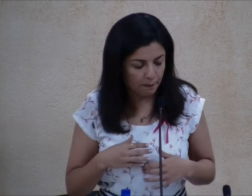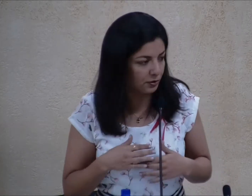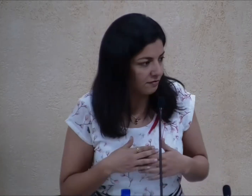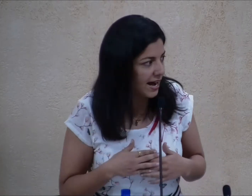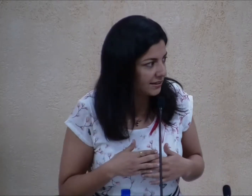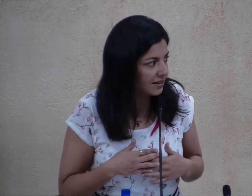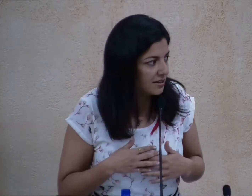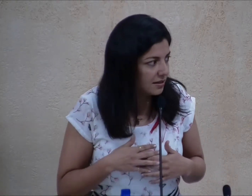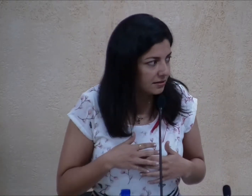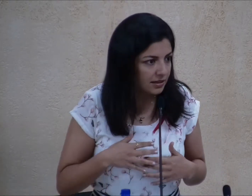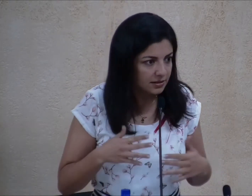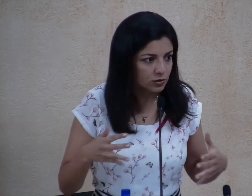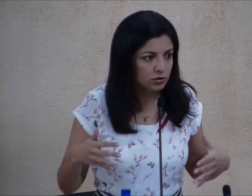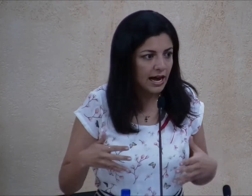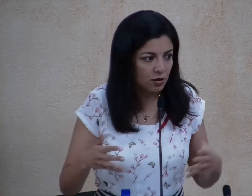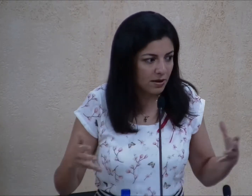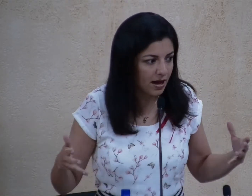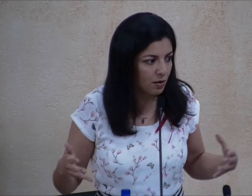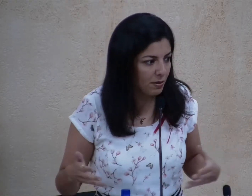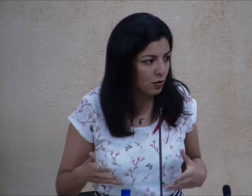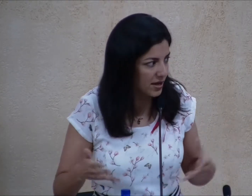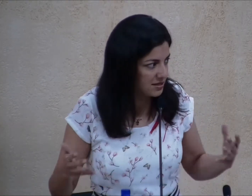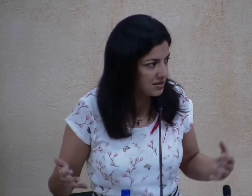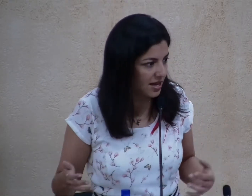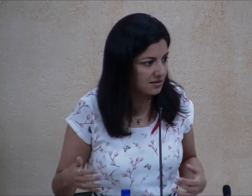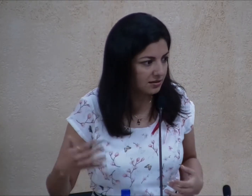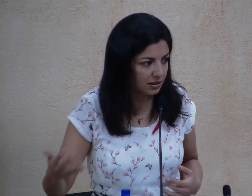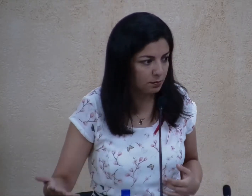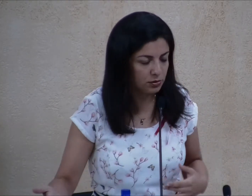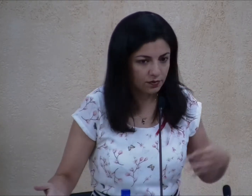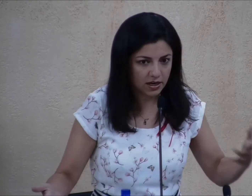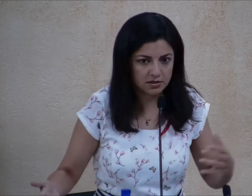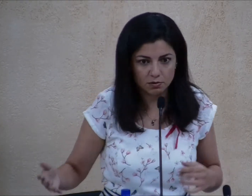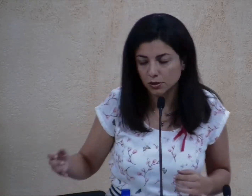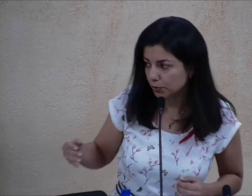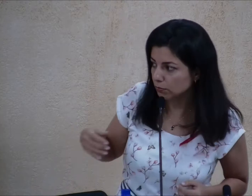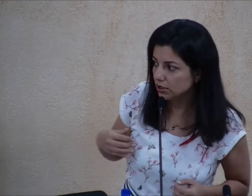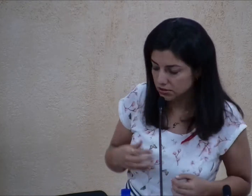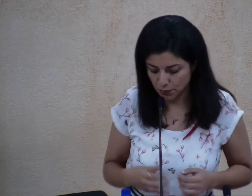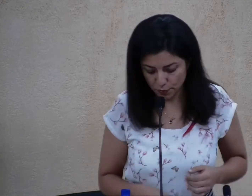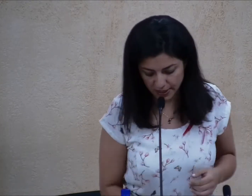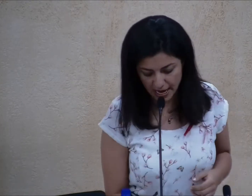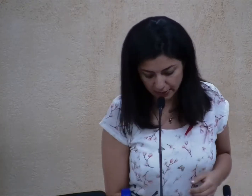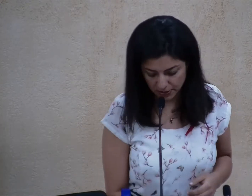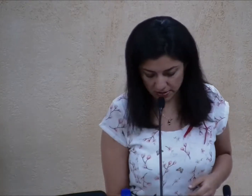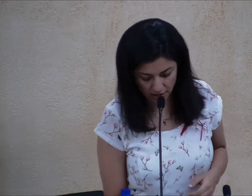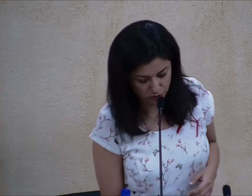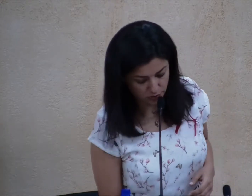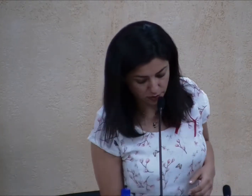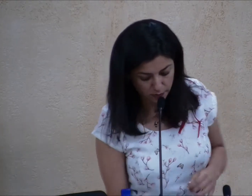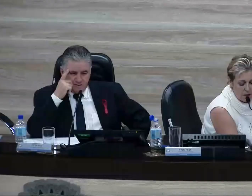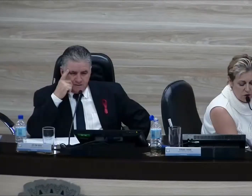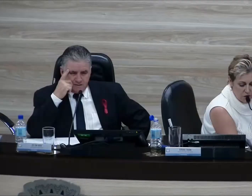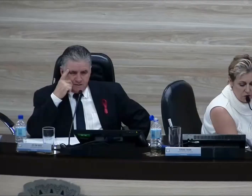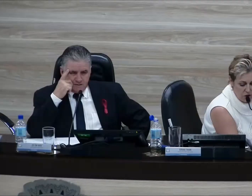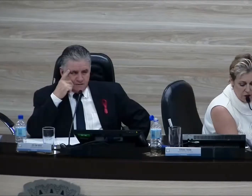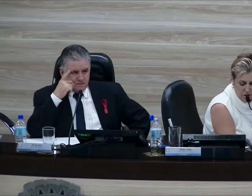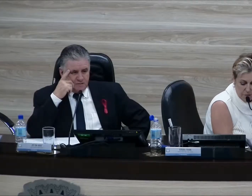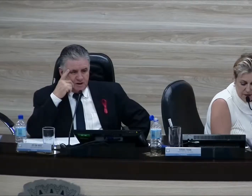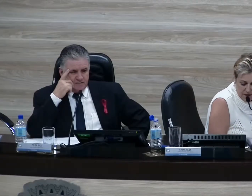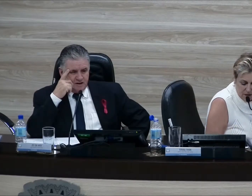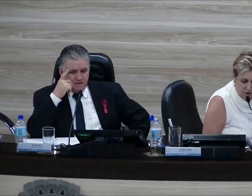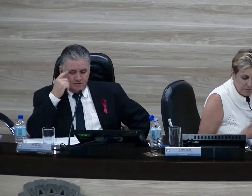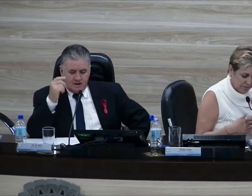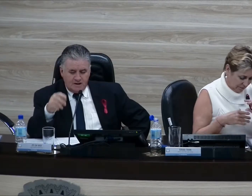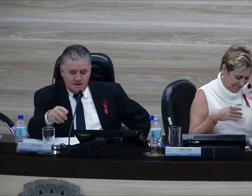seja aprovada, tentando dar uma coexistência tanto para os feirantes quanto para o município. Obrigada, presidente. Desejo discutir, Com senhor